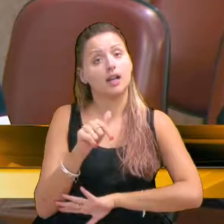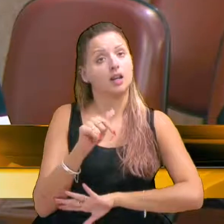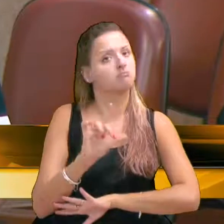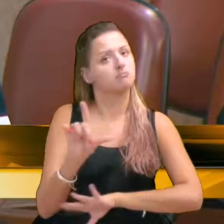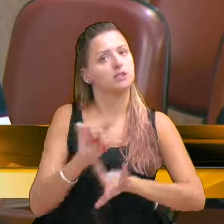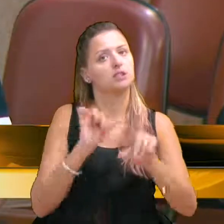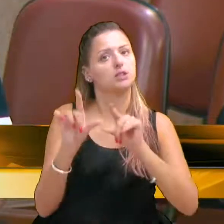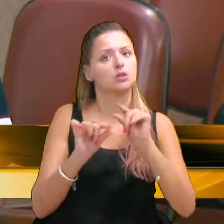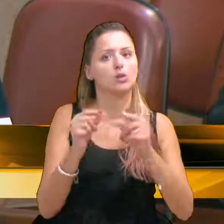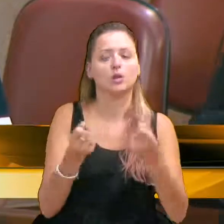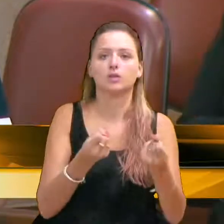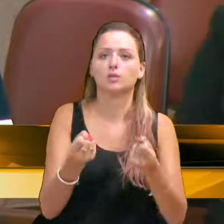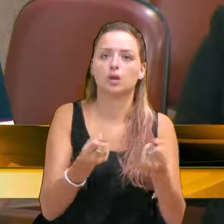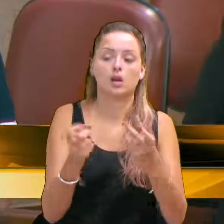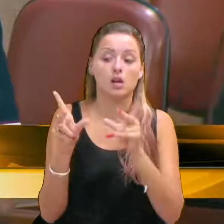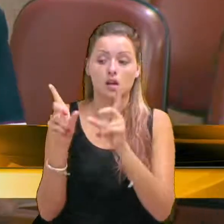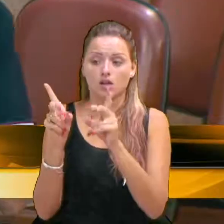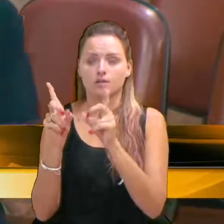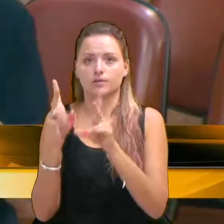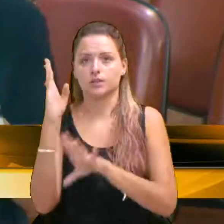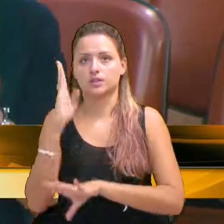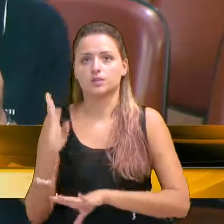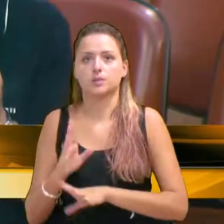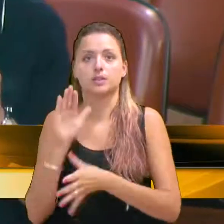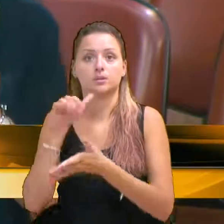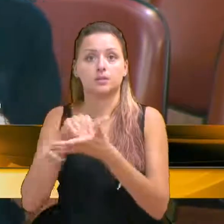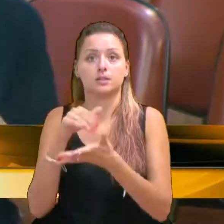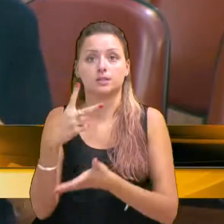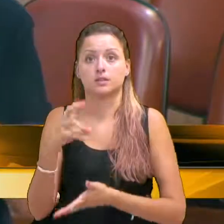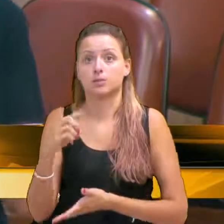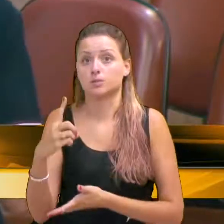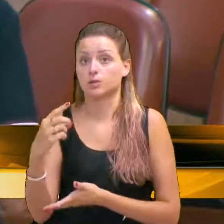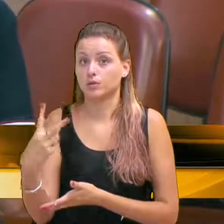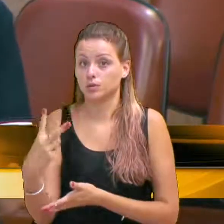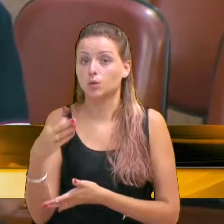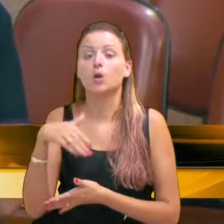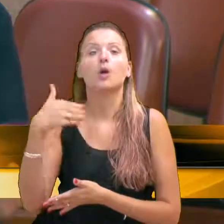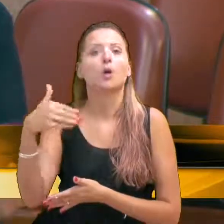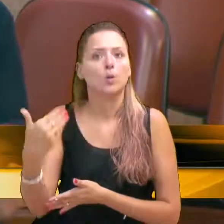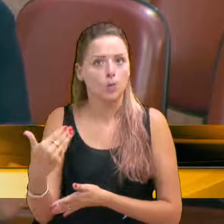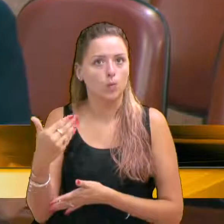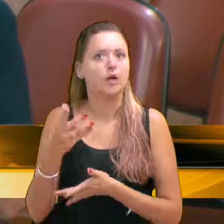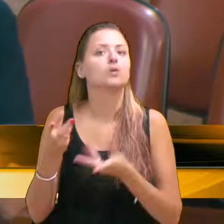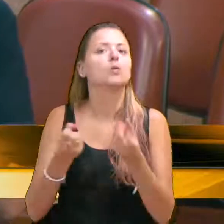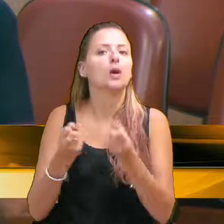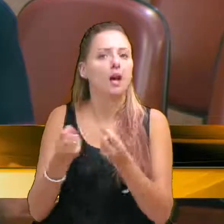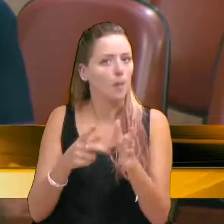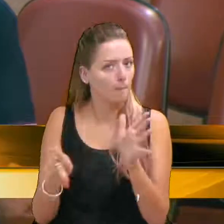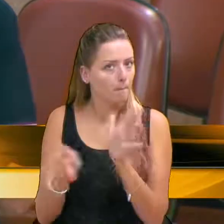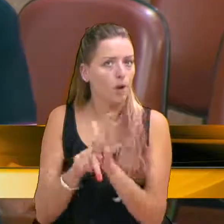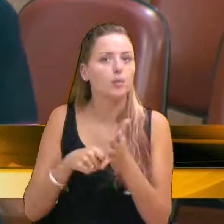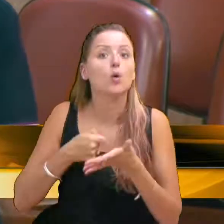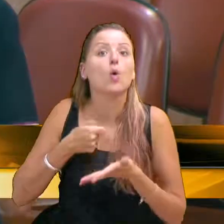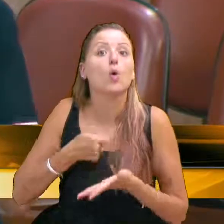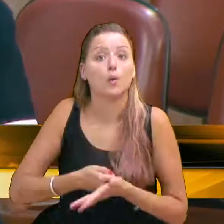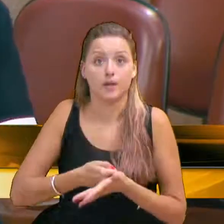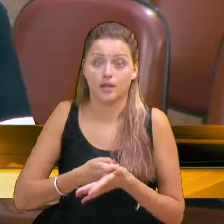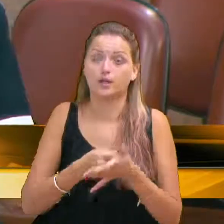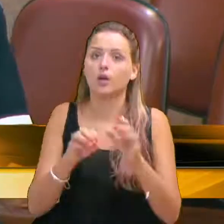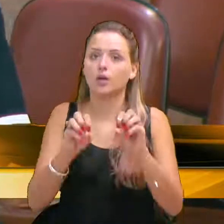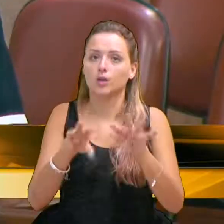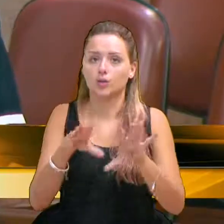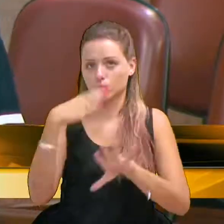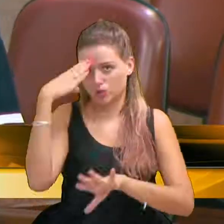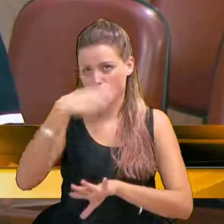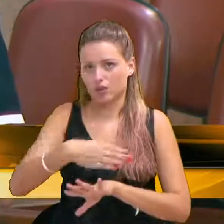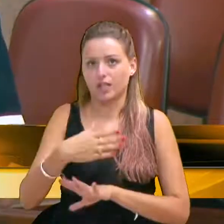nos veículos à venda no Brasil até o ano de 2021, quando os veículos sairão de fábrica com o dispositivo.